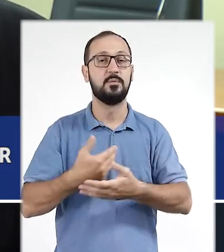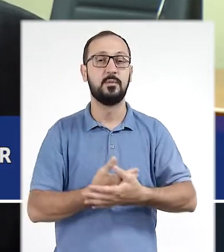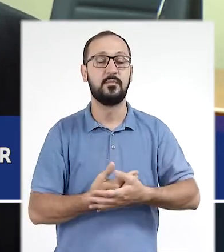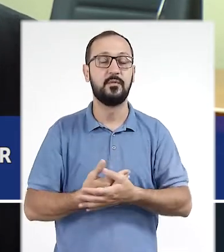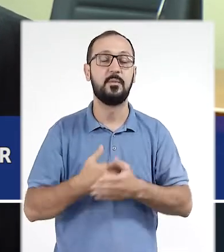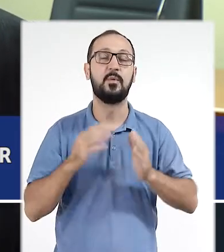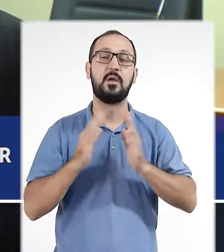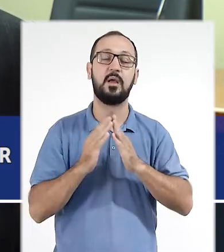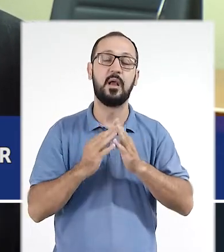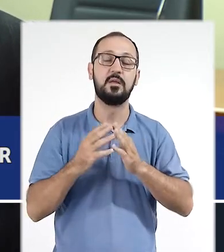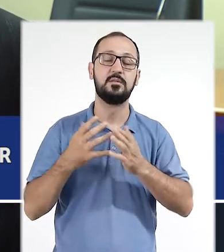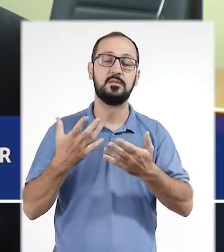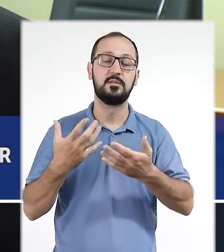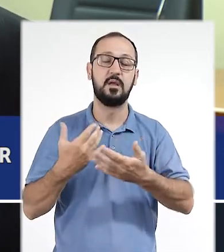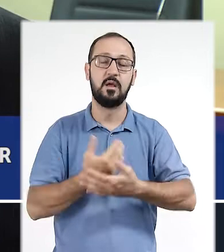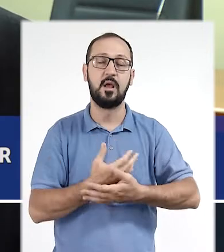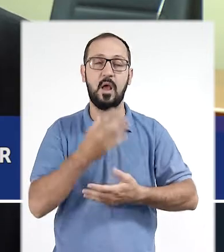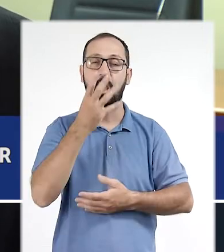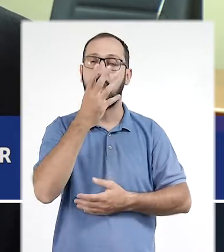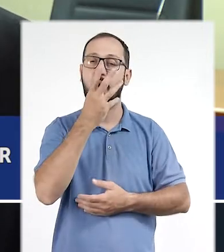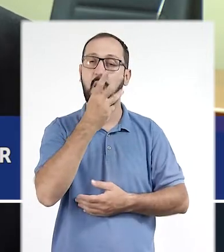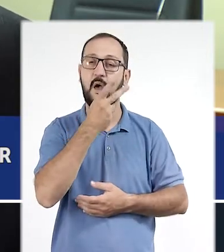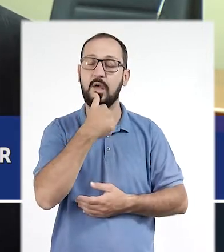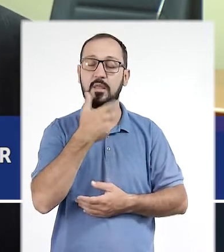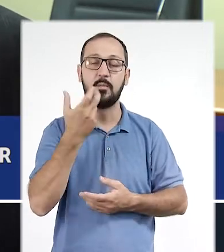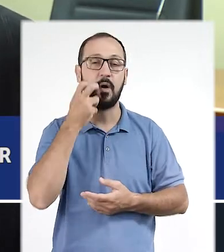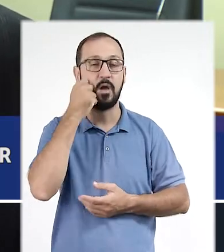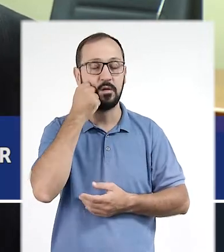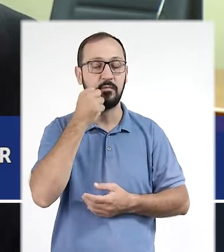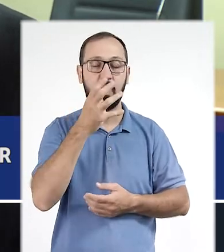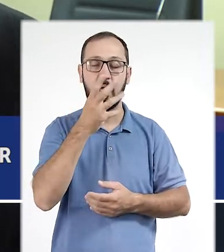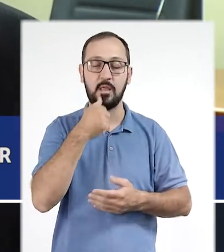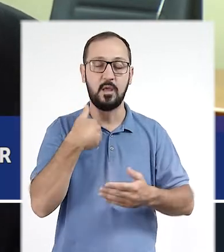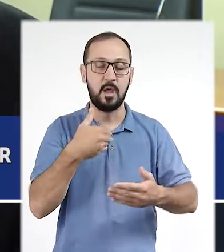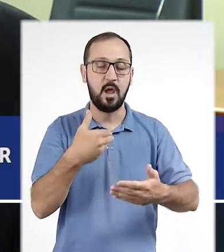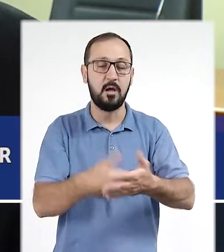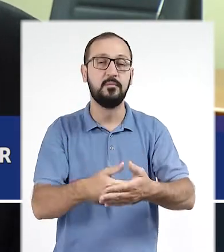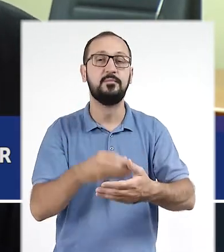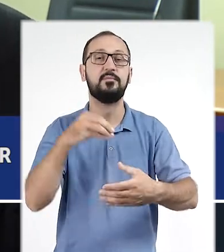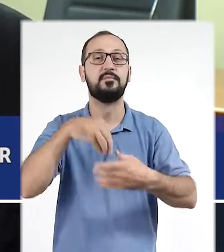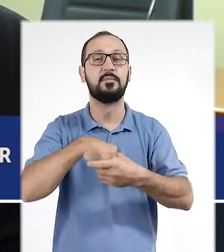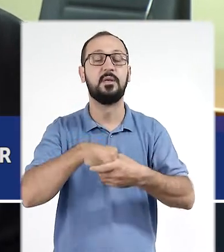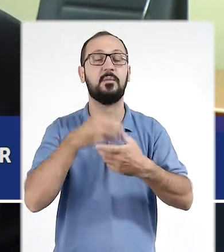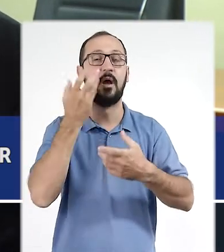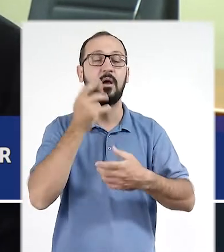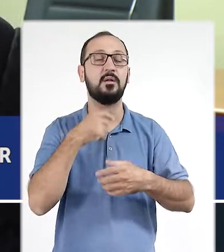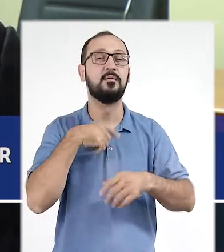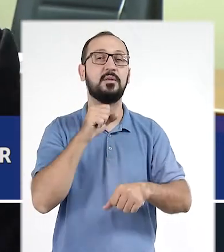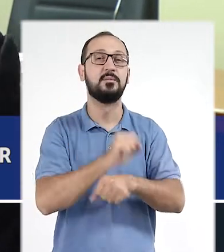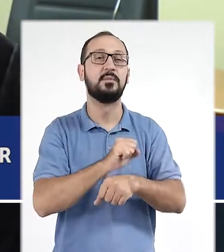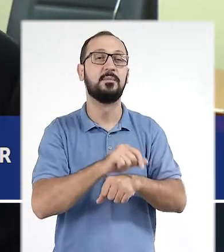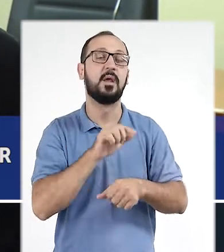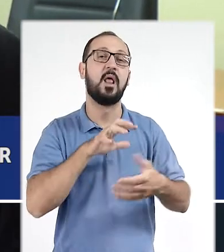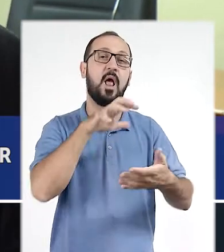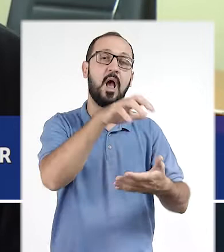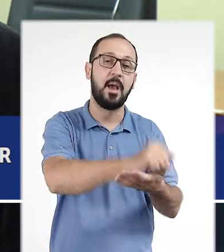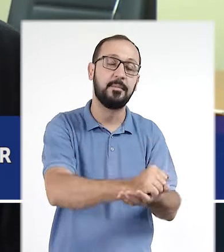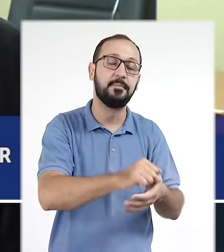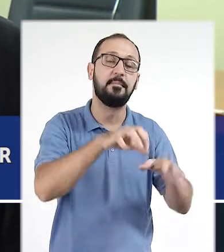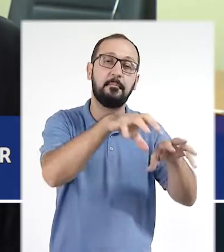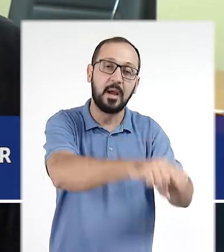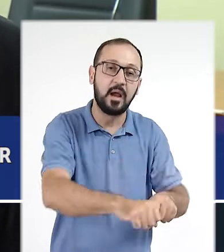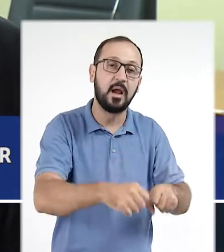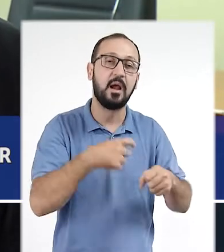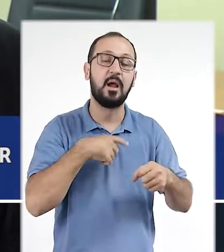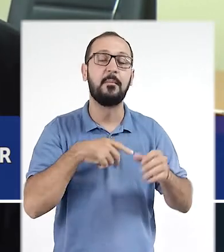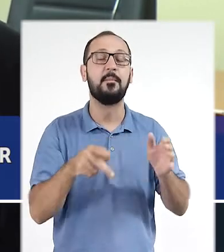Esse bebê vai para uma casa de acolhimento, às vezes retarda a adoção, fica por um período grande à mercê de alguém lá